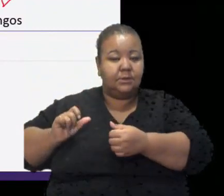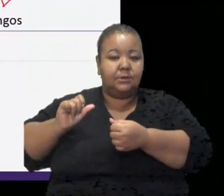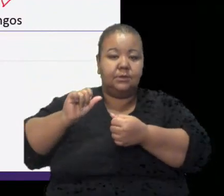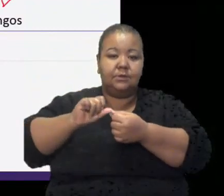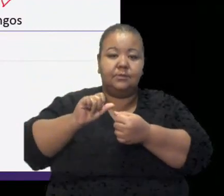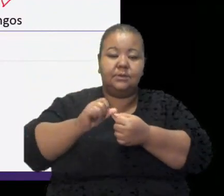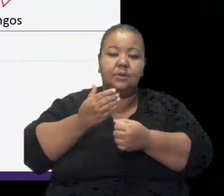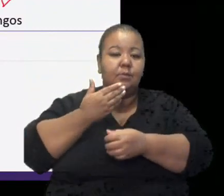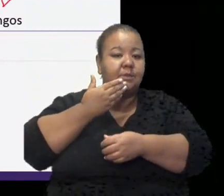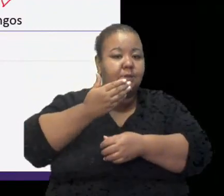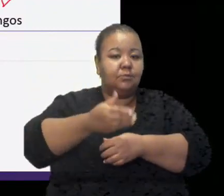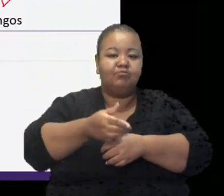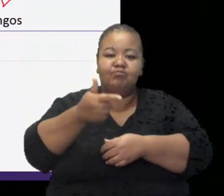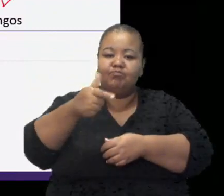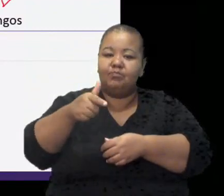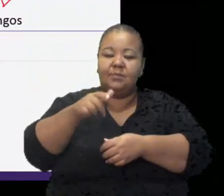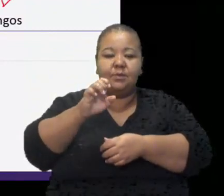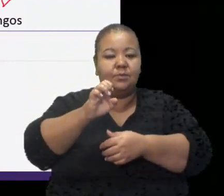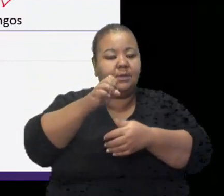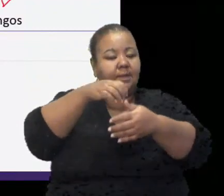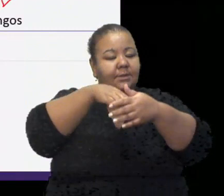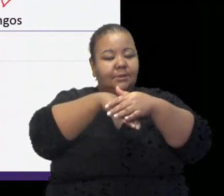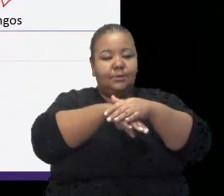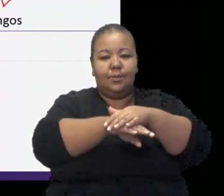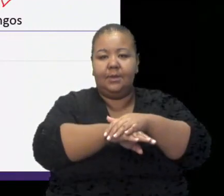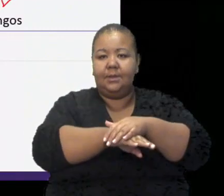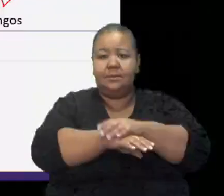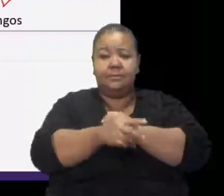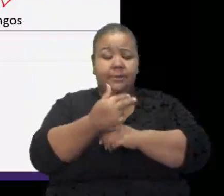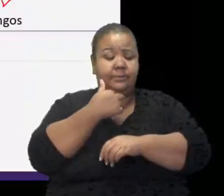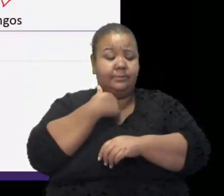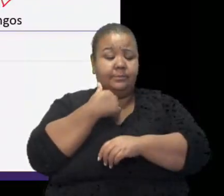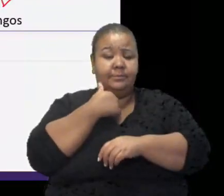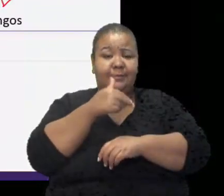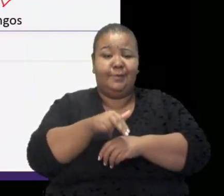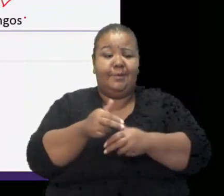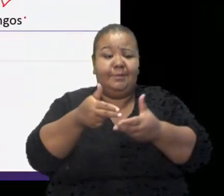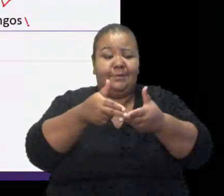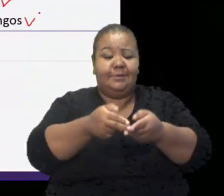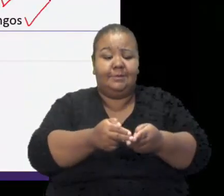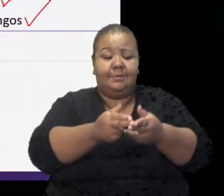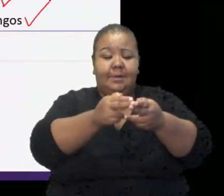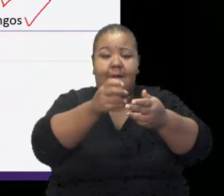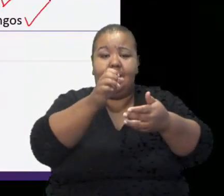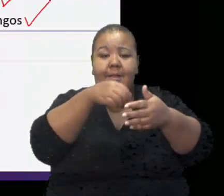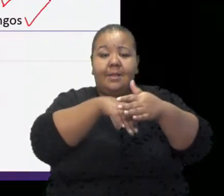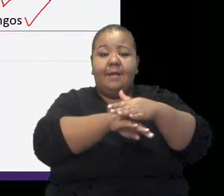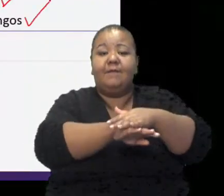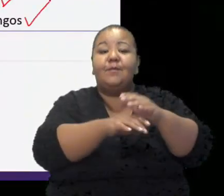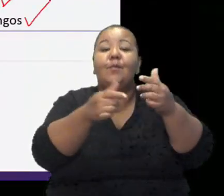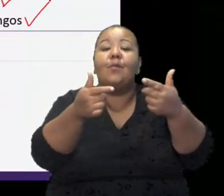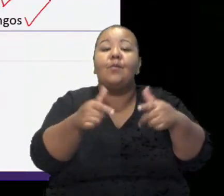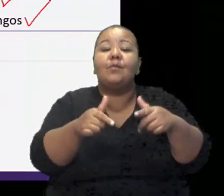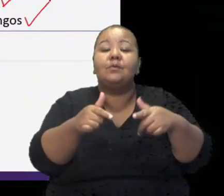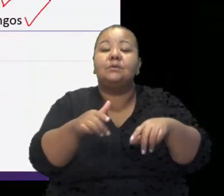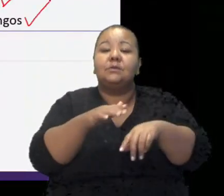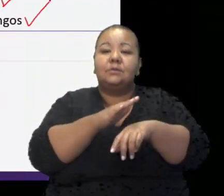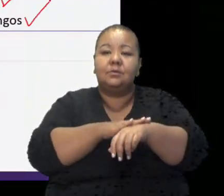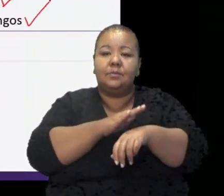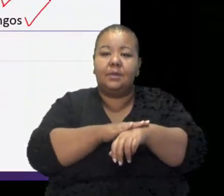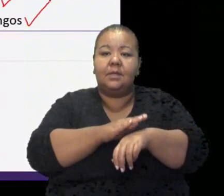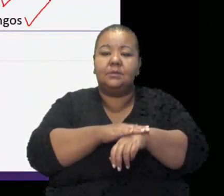não existe estoque, né? Até porque a gente ia ter muita dificuldade de estocar esse produto como navio, e os prazos